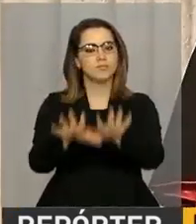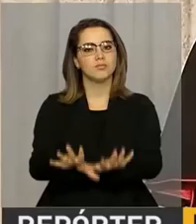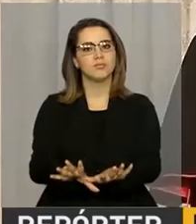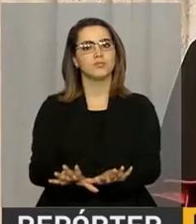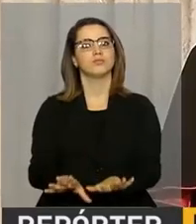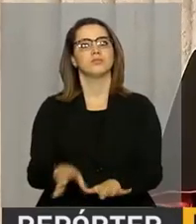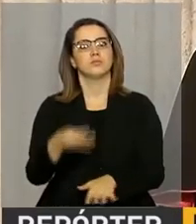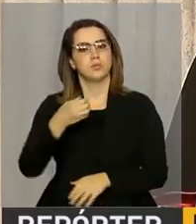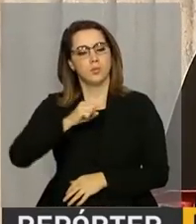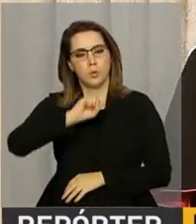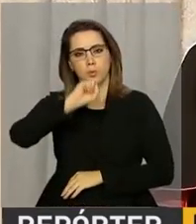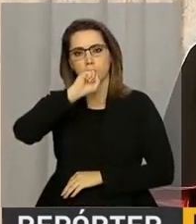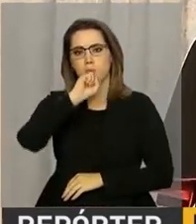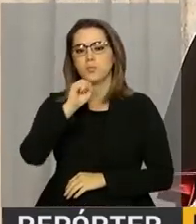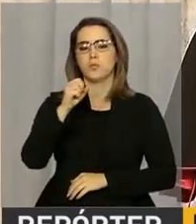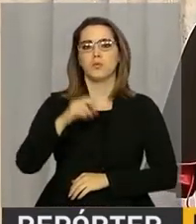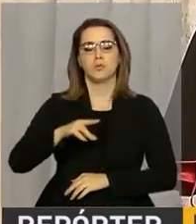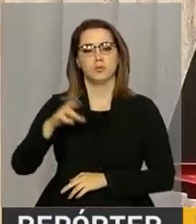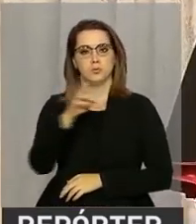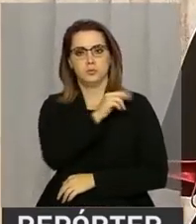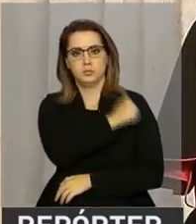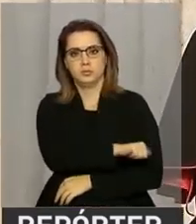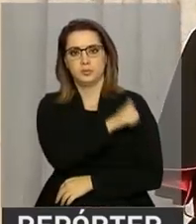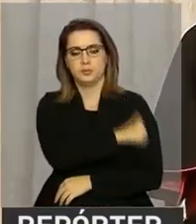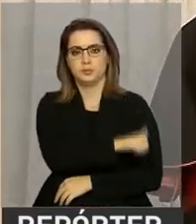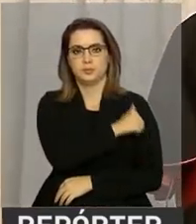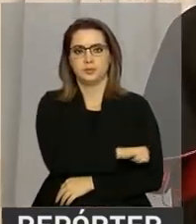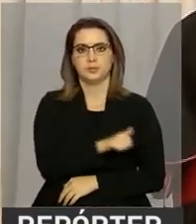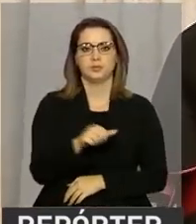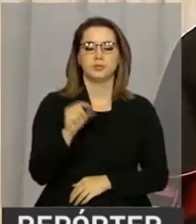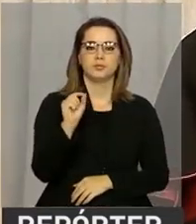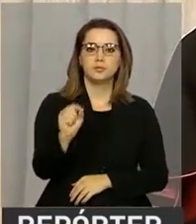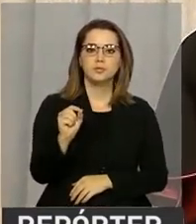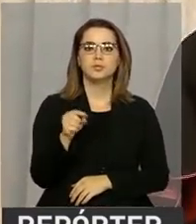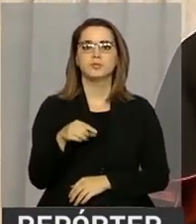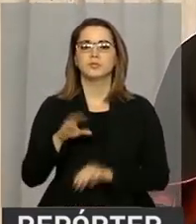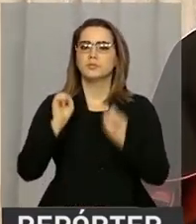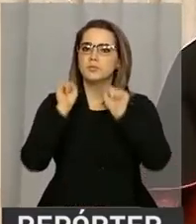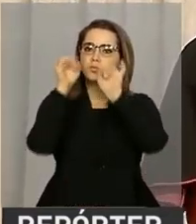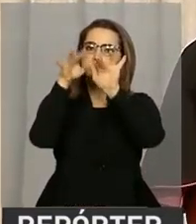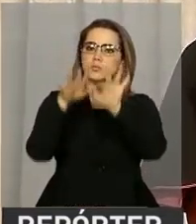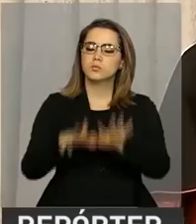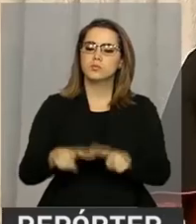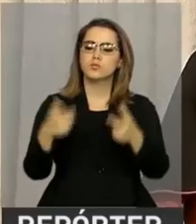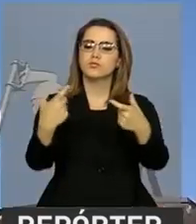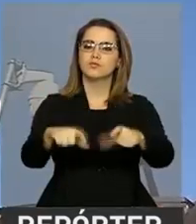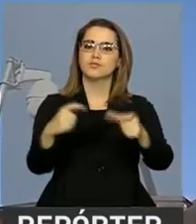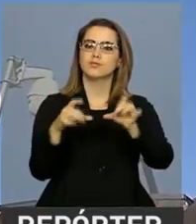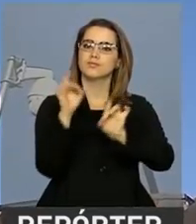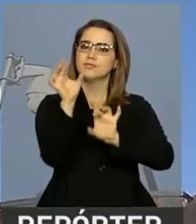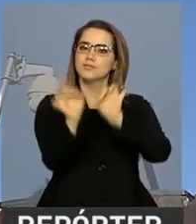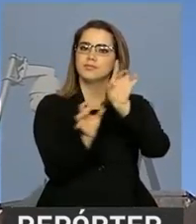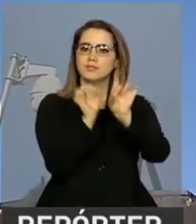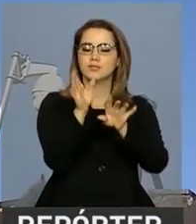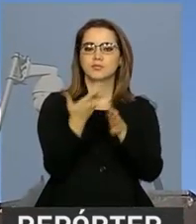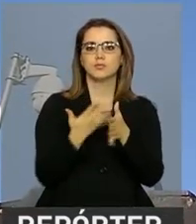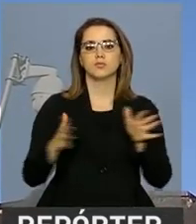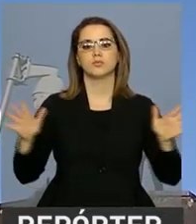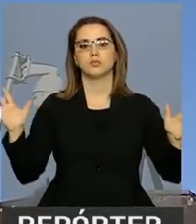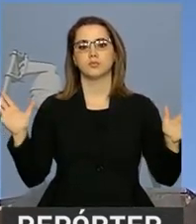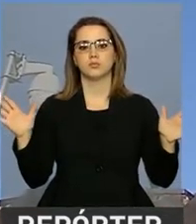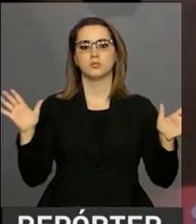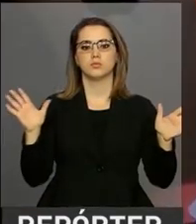cardeal arcebispo do Rio de Janeiro, Dom Orani Tempesta. Uma bênção em um local muito especial, o